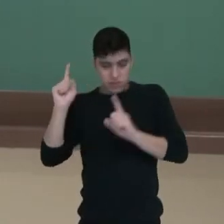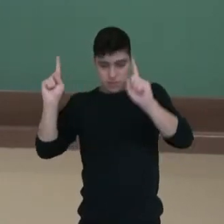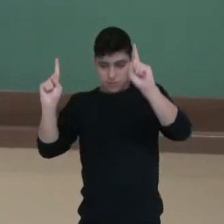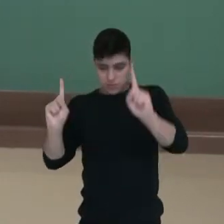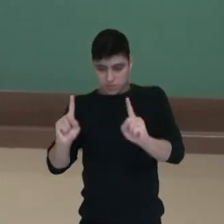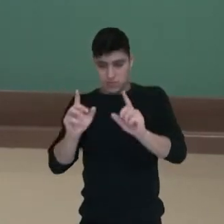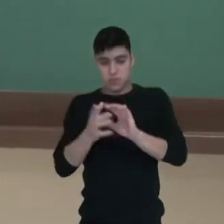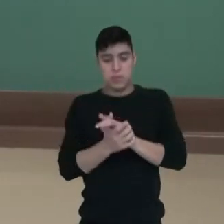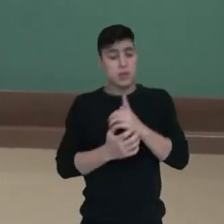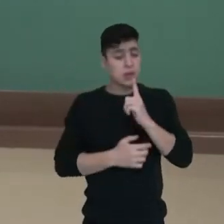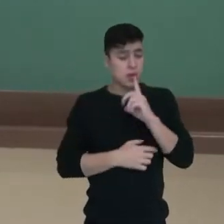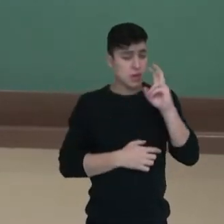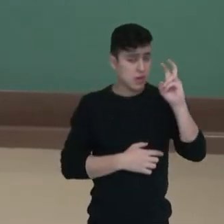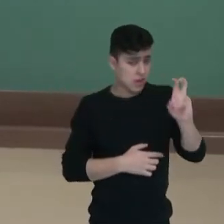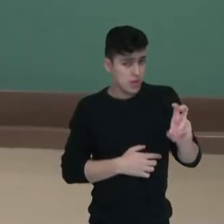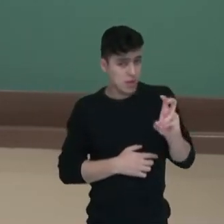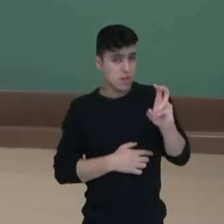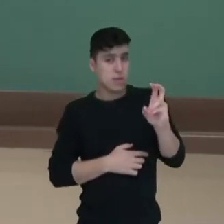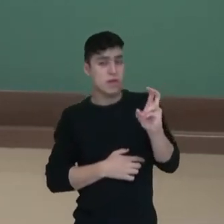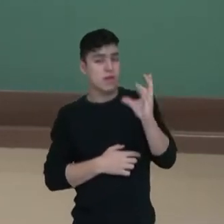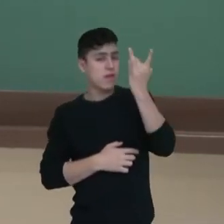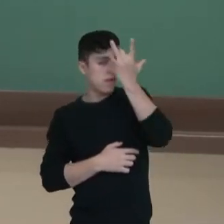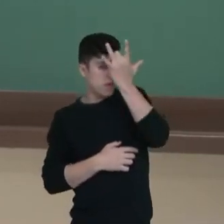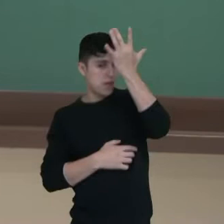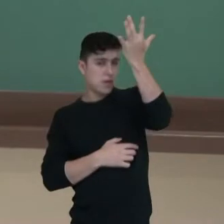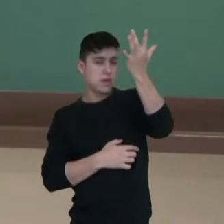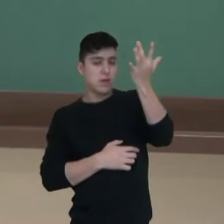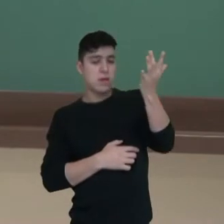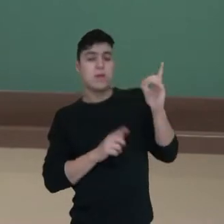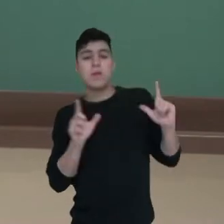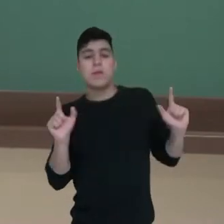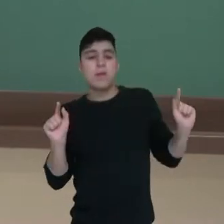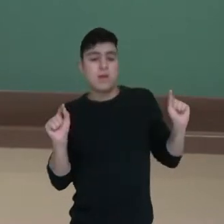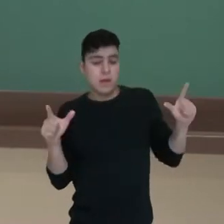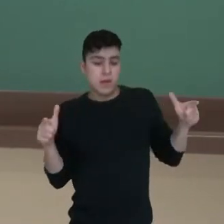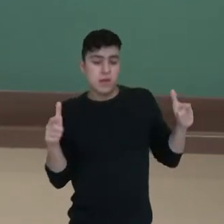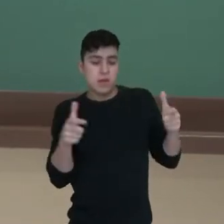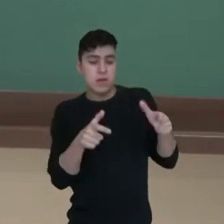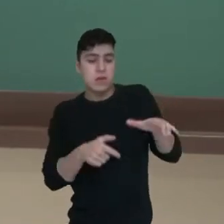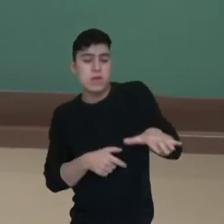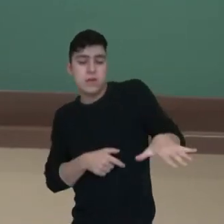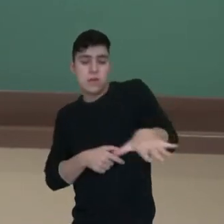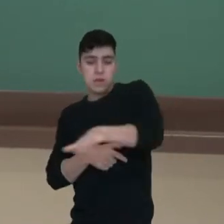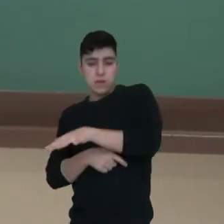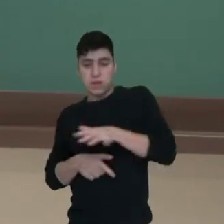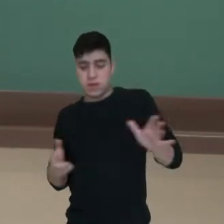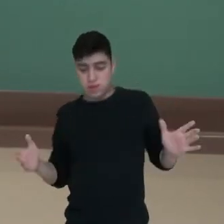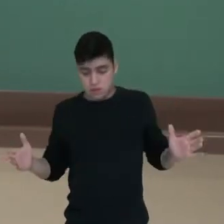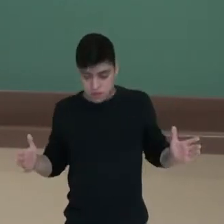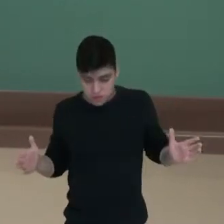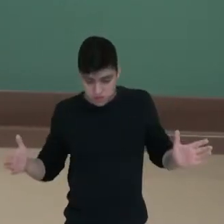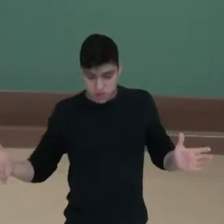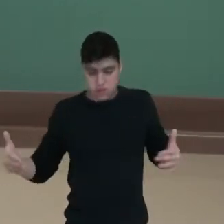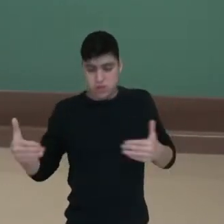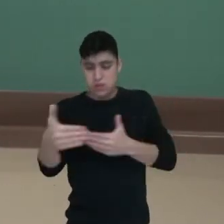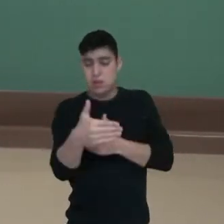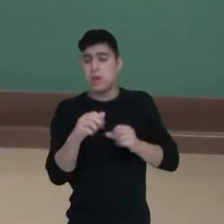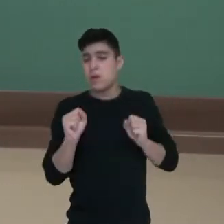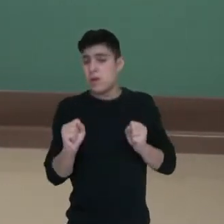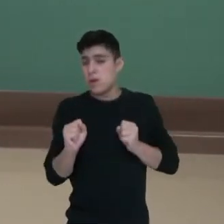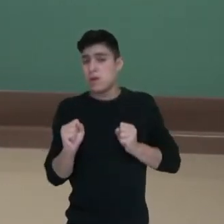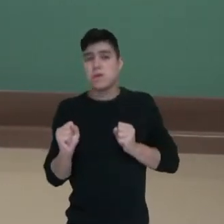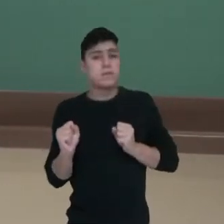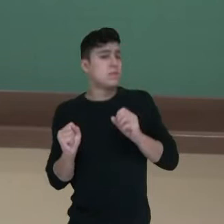exemplo, cinco ali, para facilitar a nossa vida, a gente reduz o espaço de campo e a gente pode